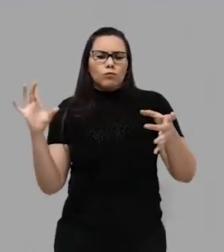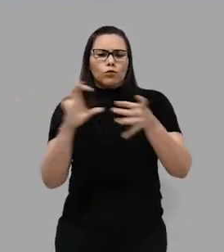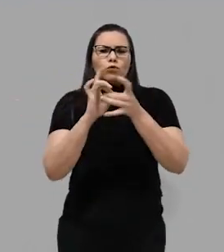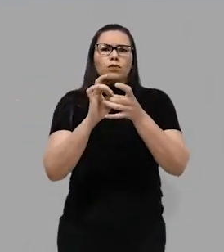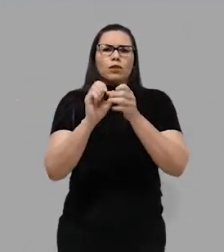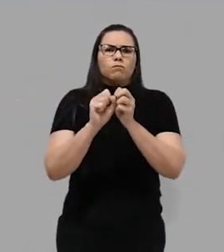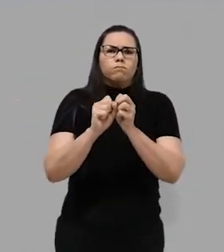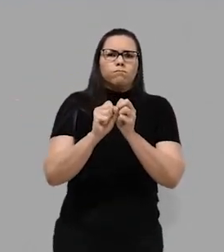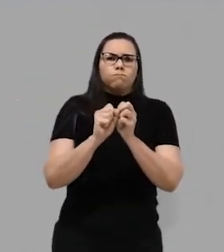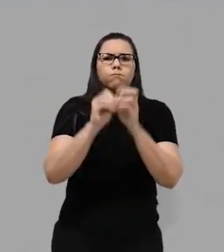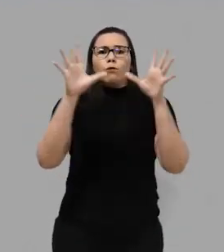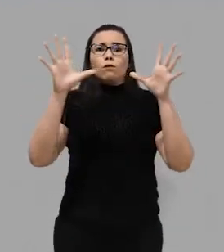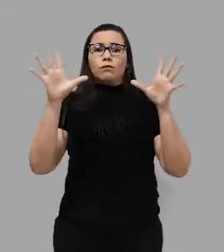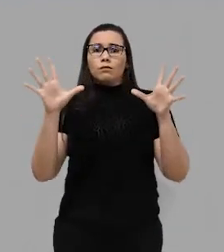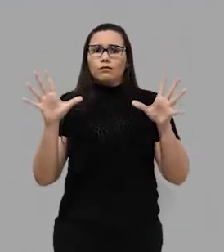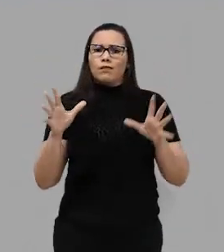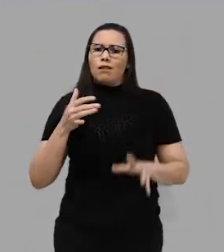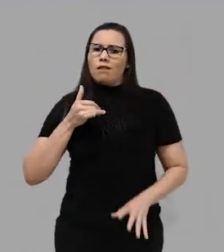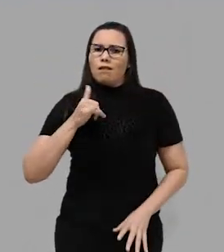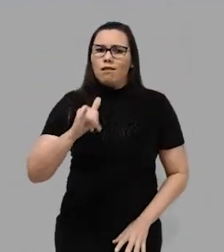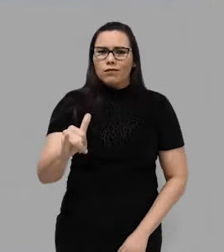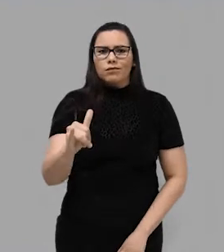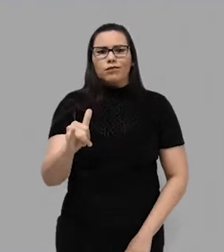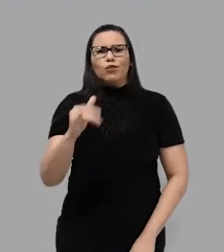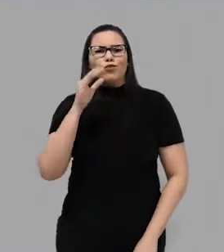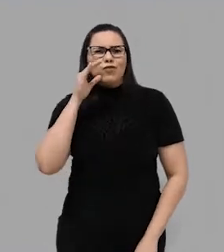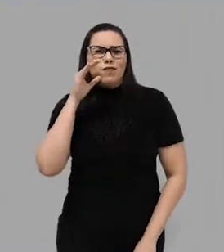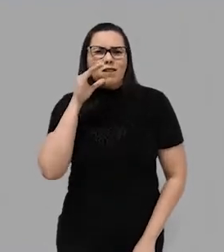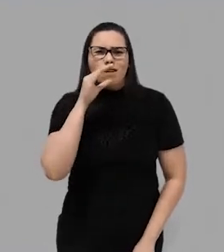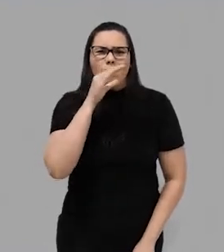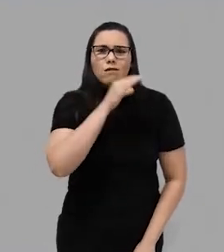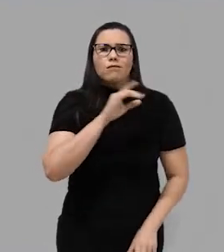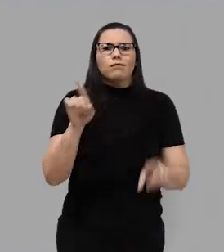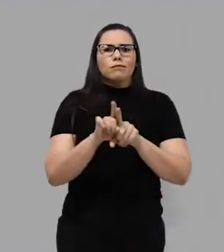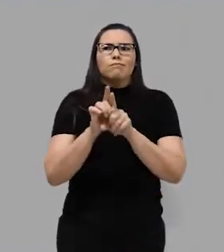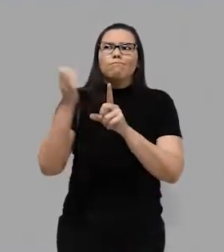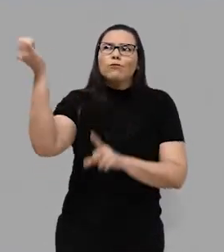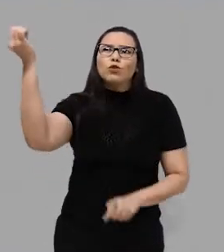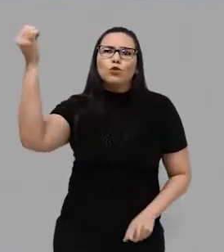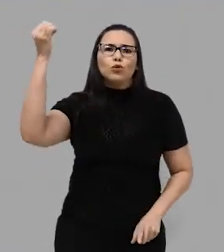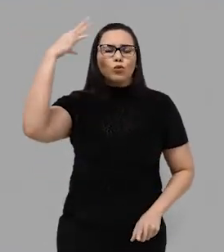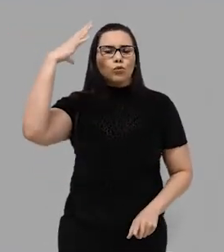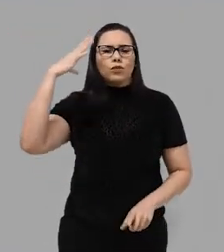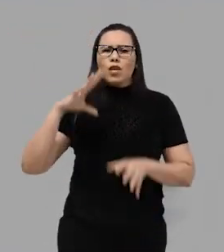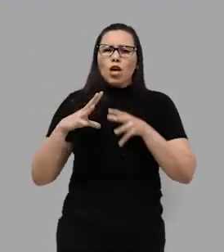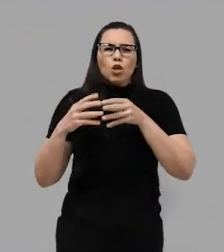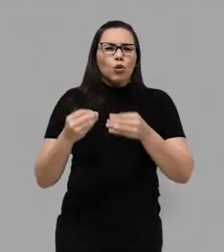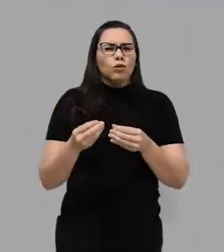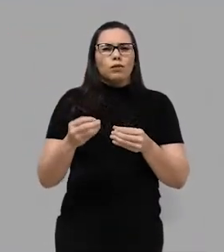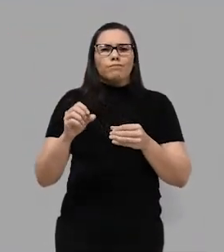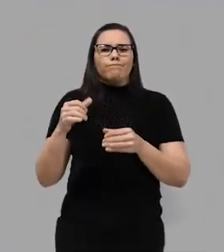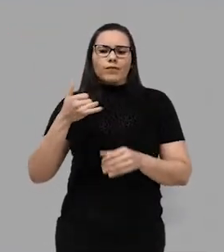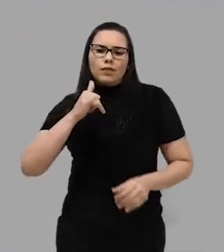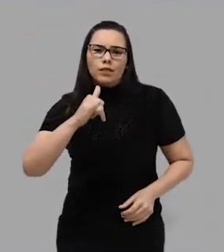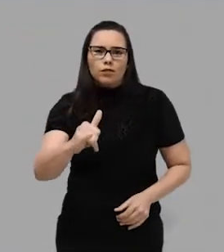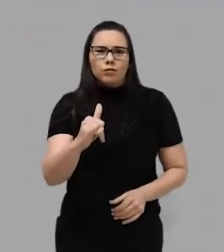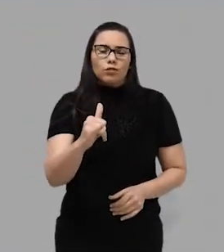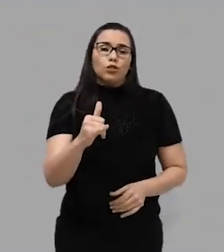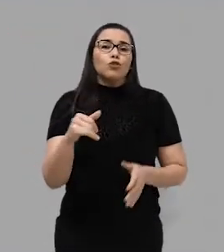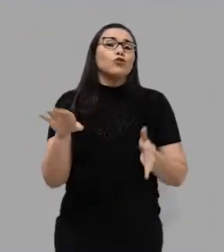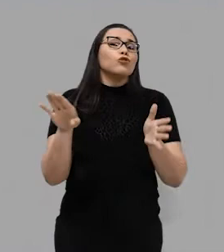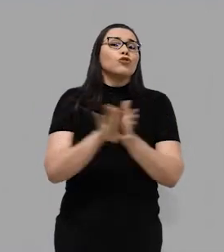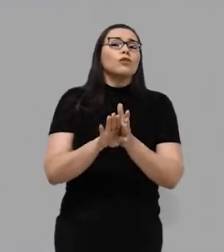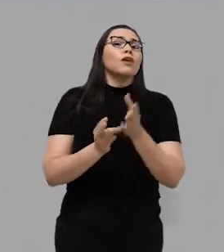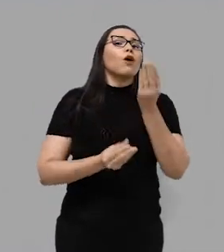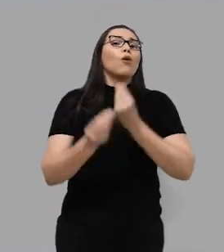ser na forma luminosa e de calor. E toda essa energia que é emanada dessas reações químicas chegam